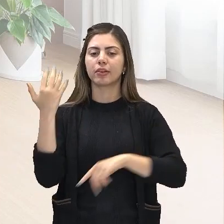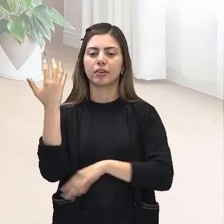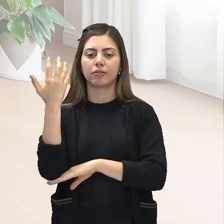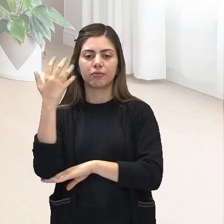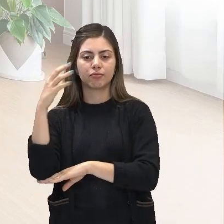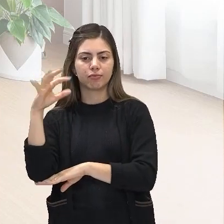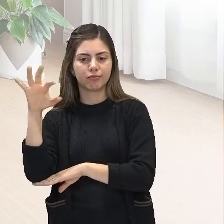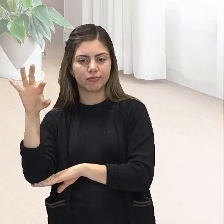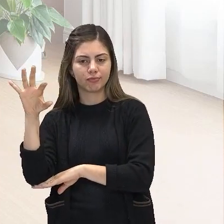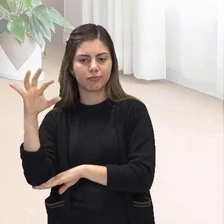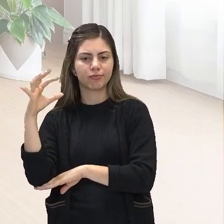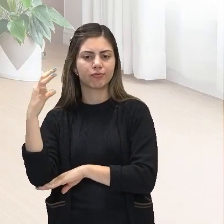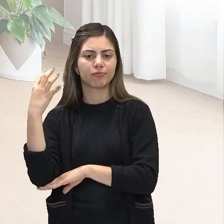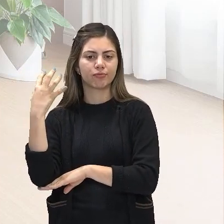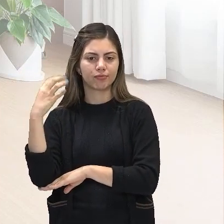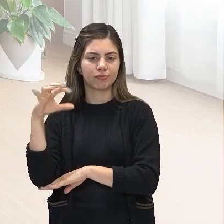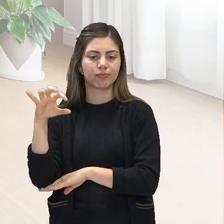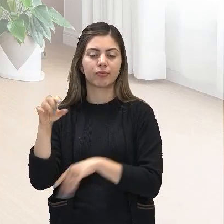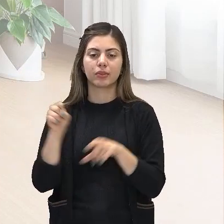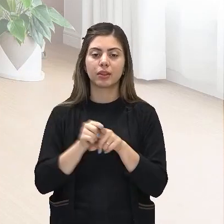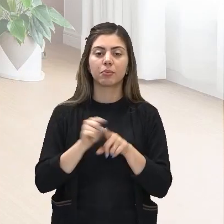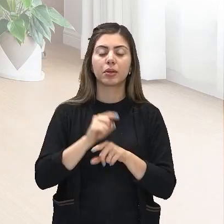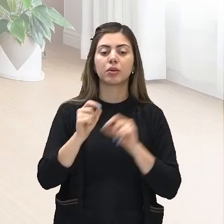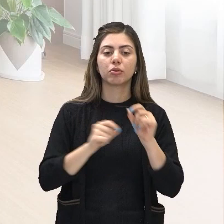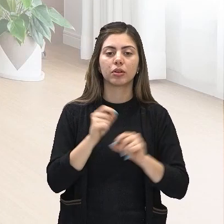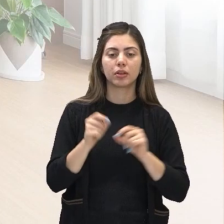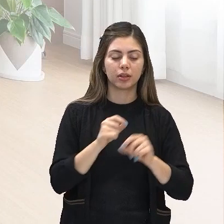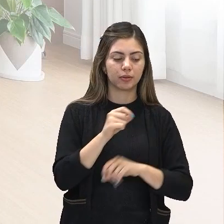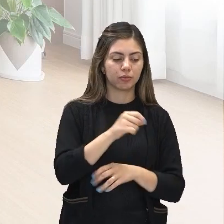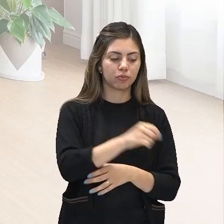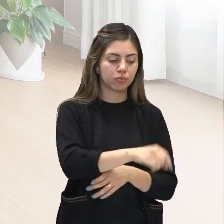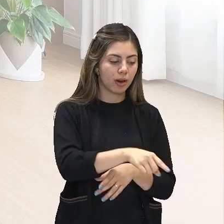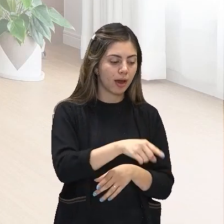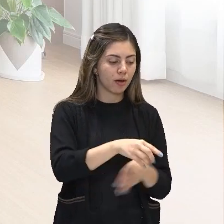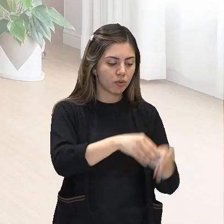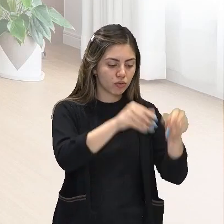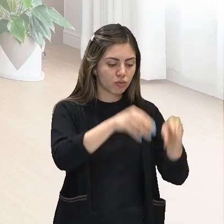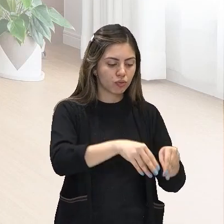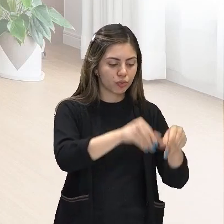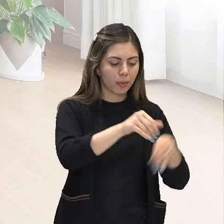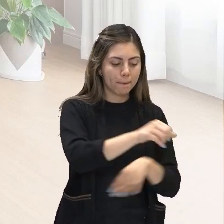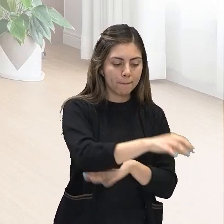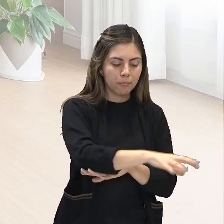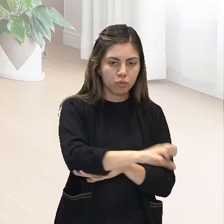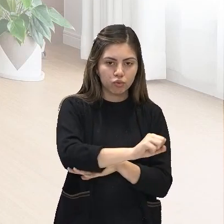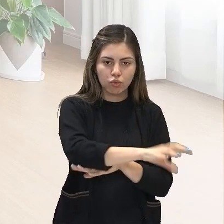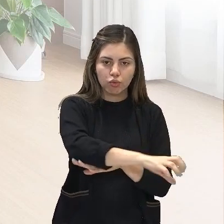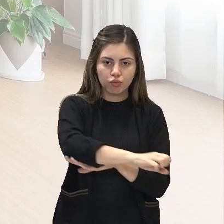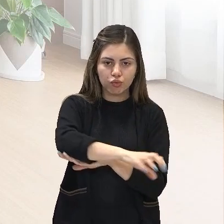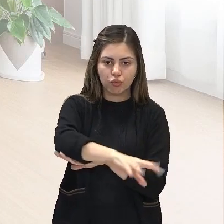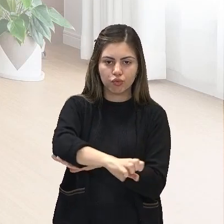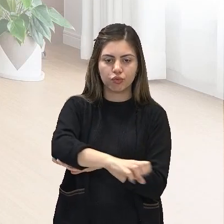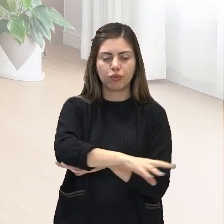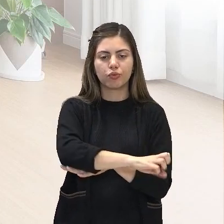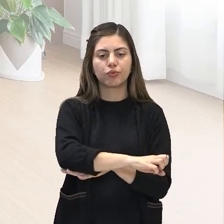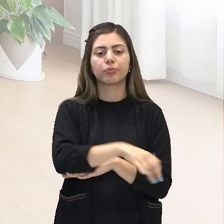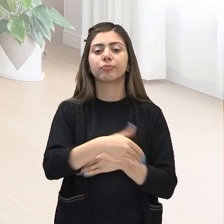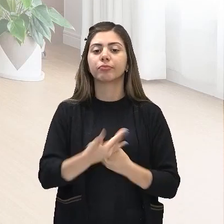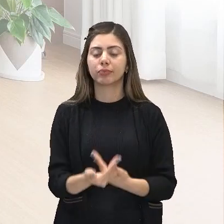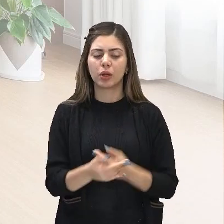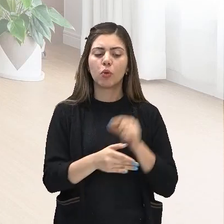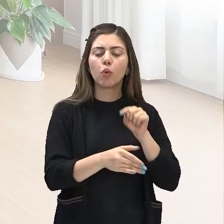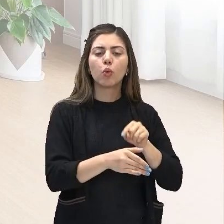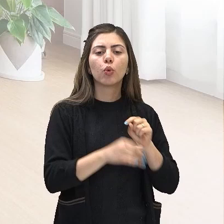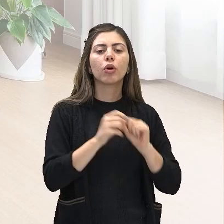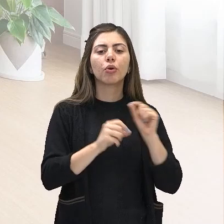lado o ventilador. Temos ali o aspirador de pó, Muitas casas ali as pessoas têm esses equipamentos. O aspirador de pó, muitas vezes, ele